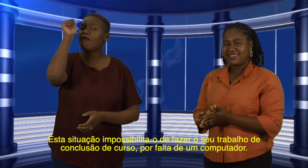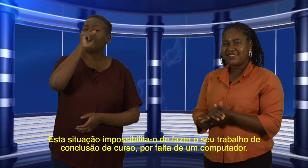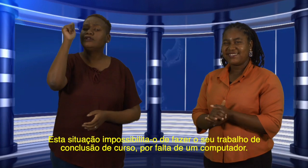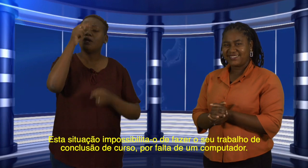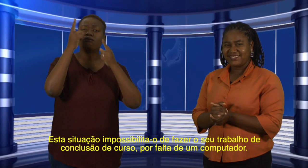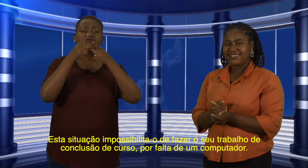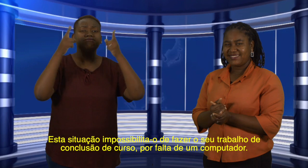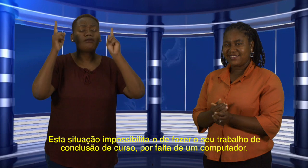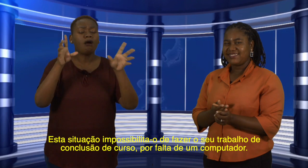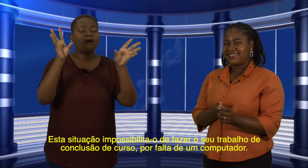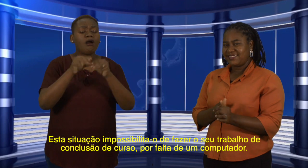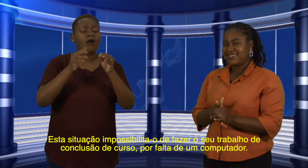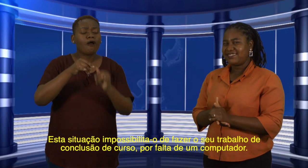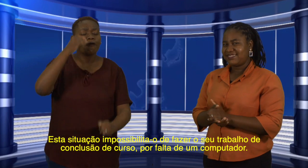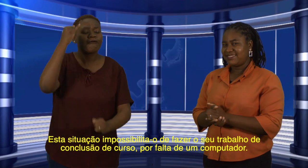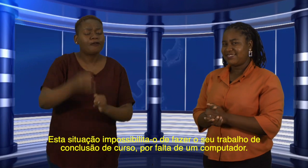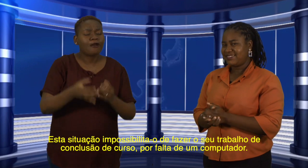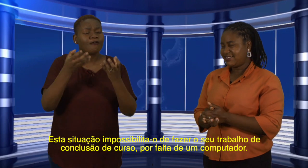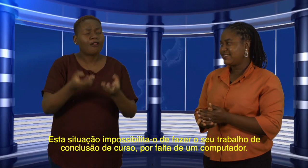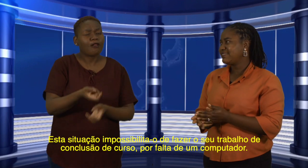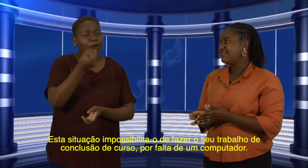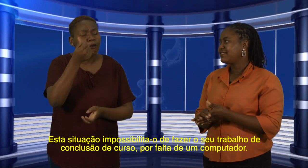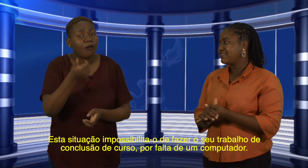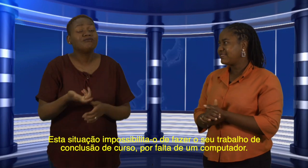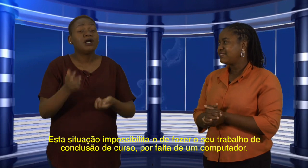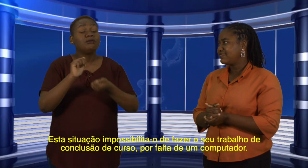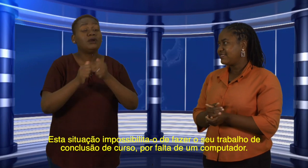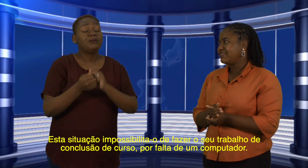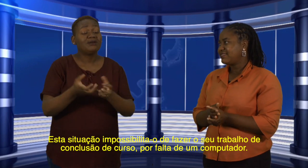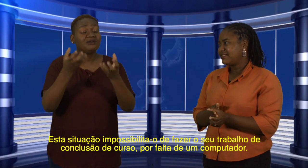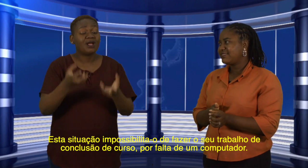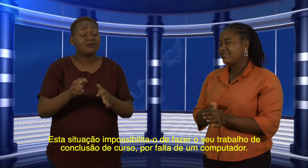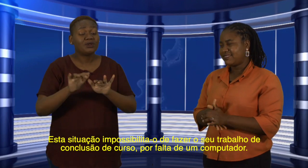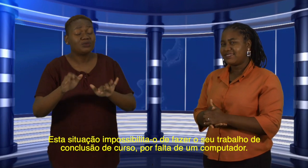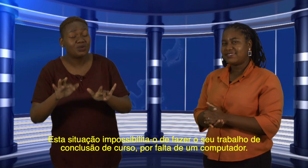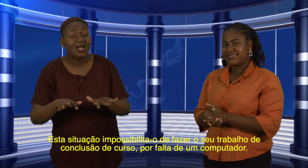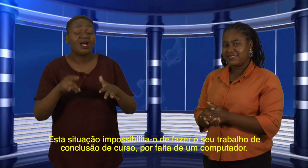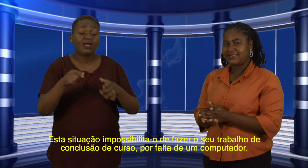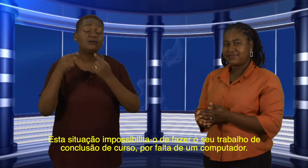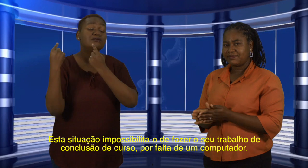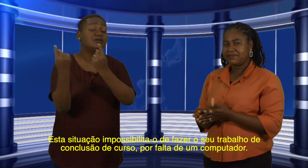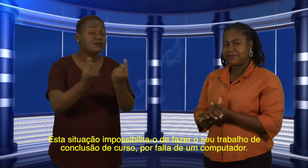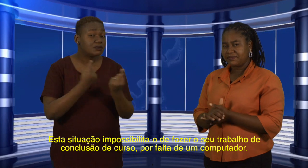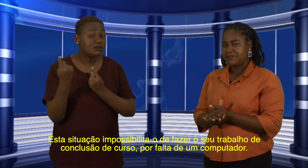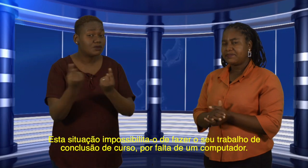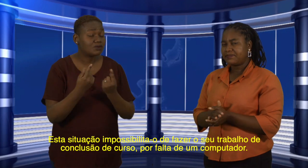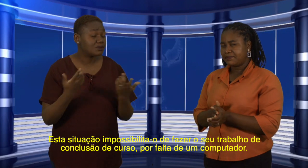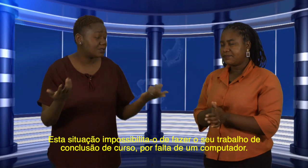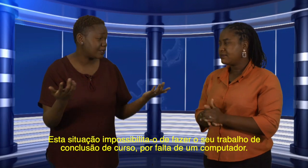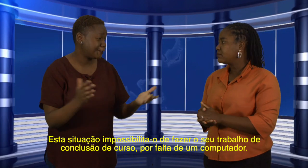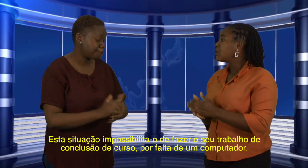Esta situação impossibilita-o de fazer o seu trabalho de conclusão do curso por falta de um computador.